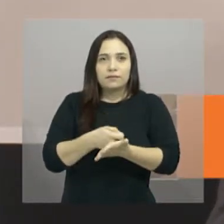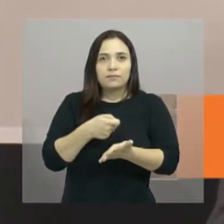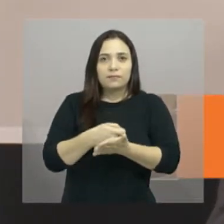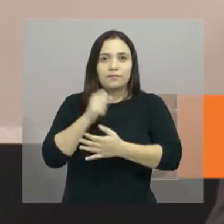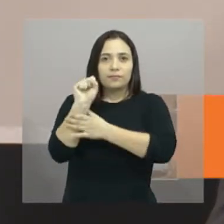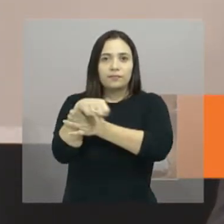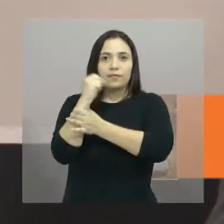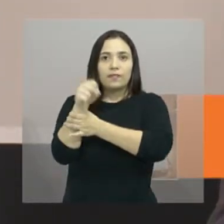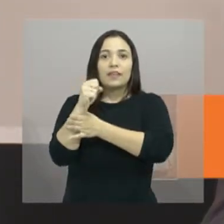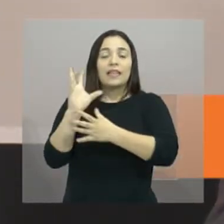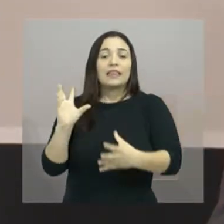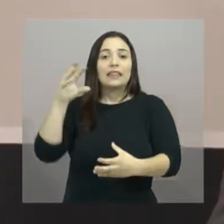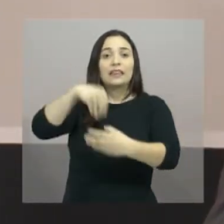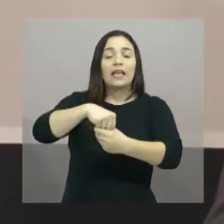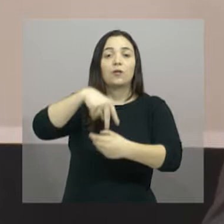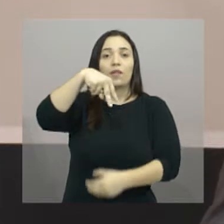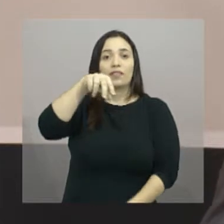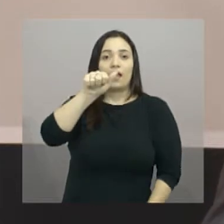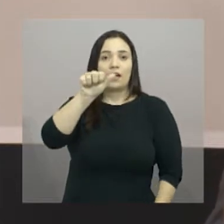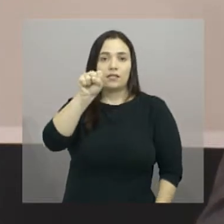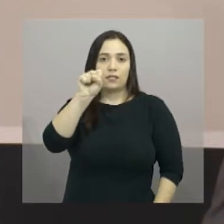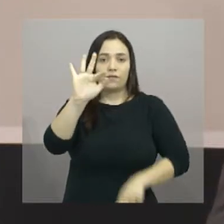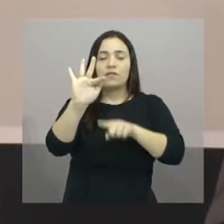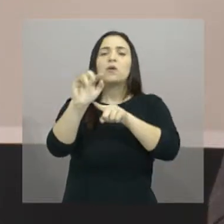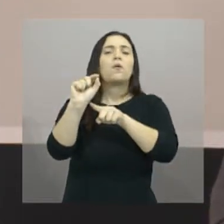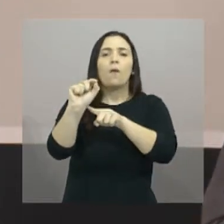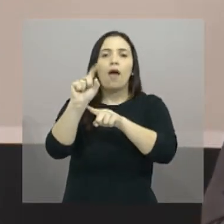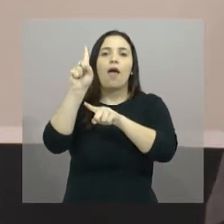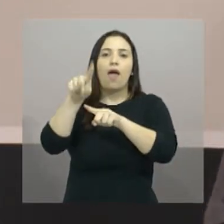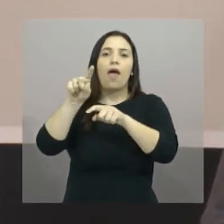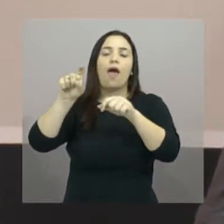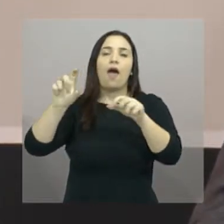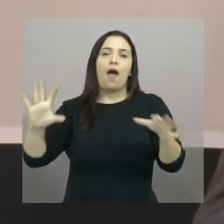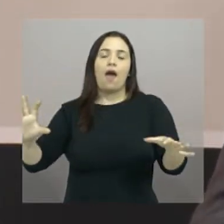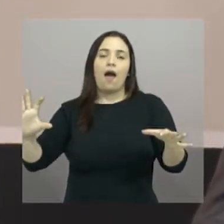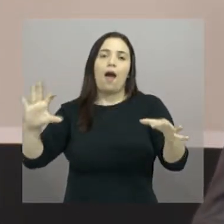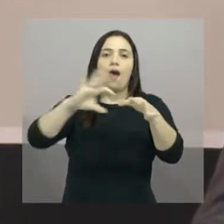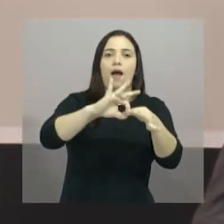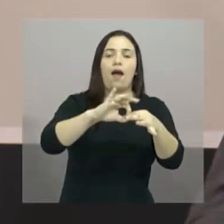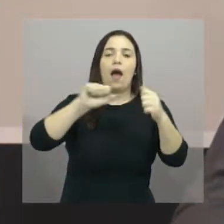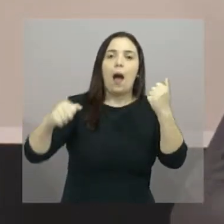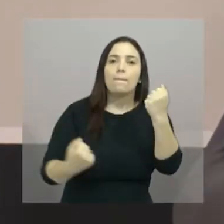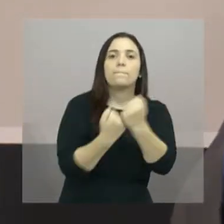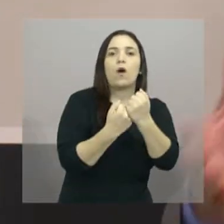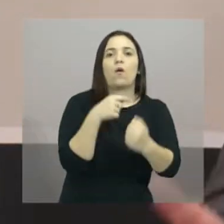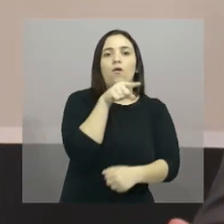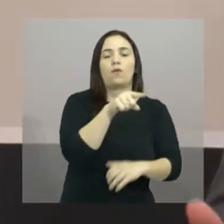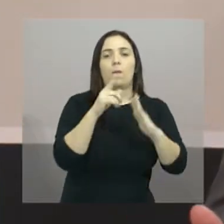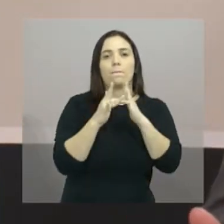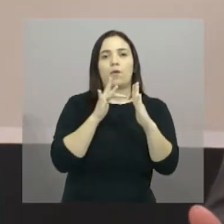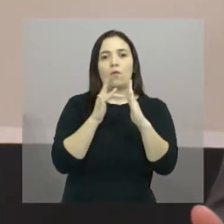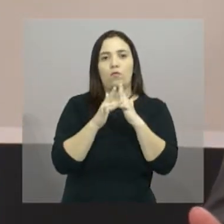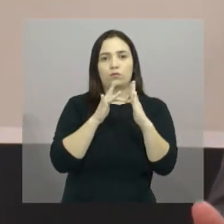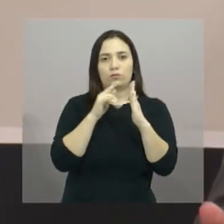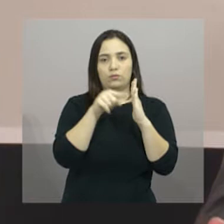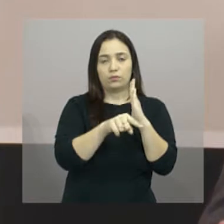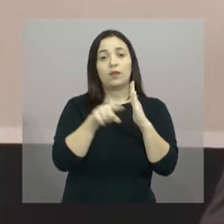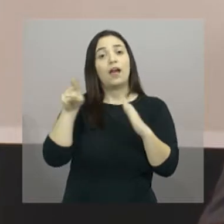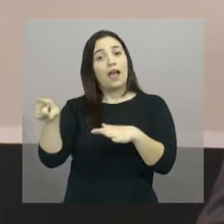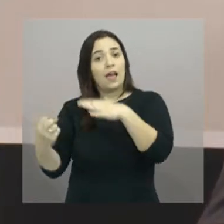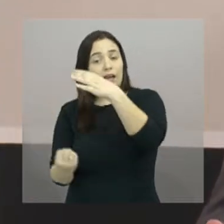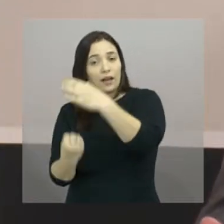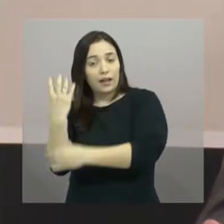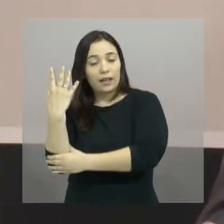equipe do NASF. NASF é um núcleo de apoio ao Programa Saúde da Família. Ou seja, é essa ampliação do posto